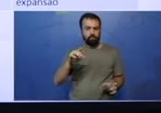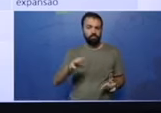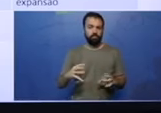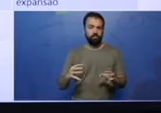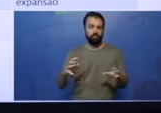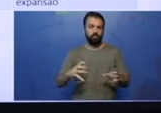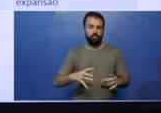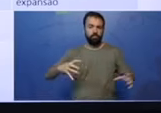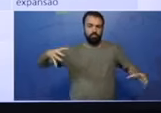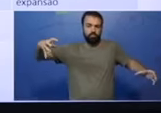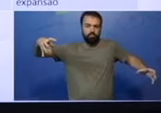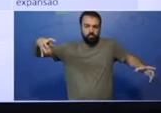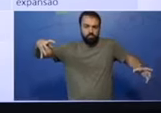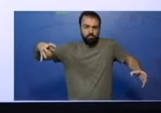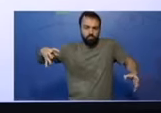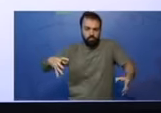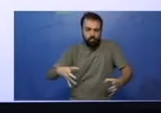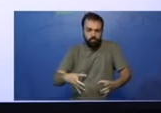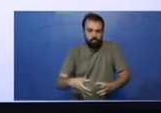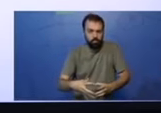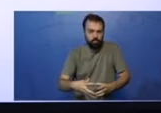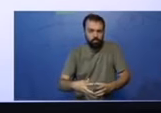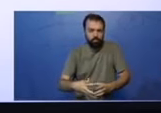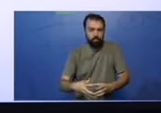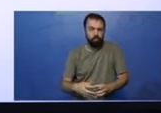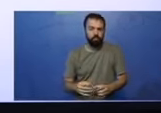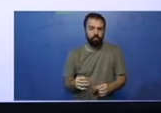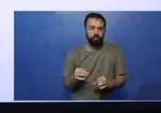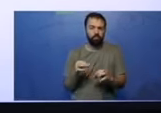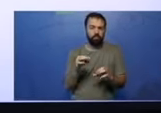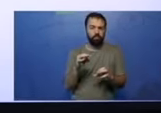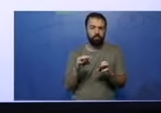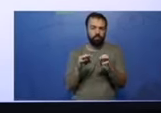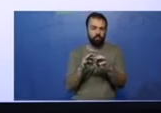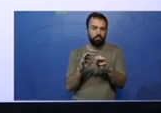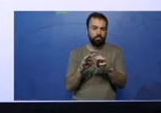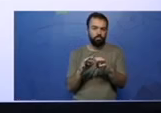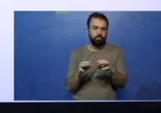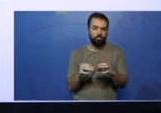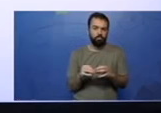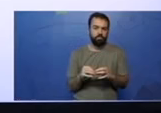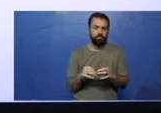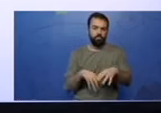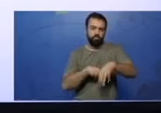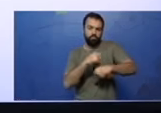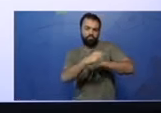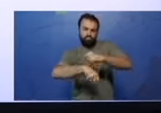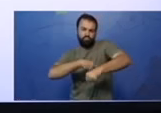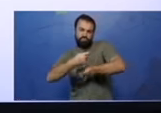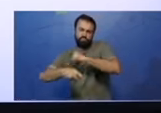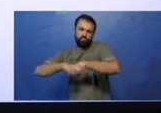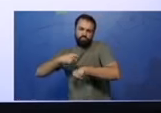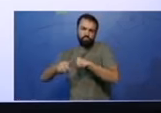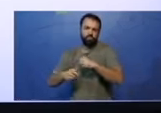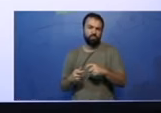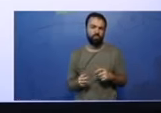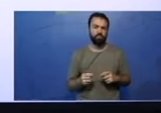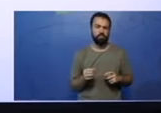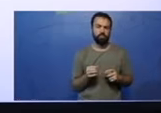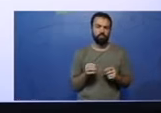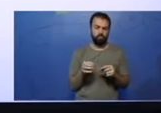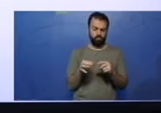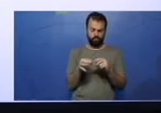e comprimida. As suas partículas, elas apresentam uma total desorganização e uma